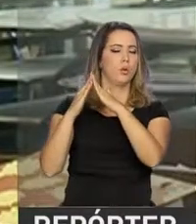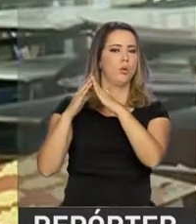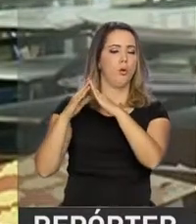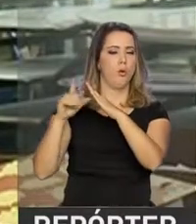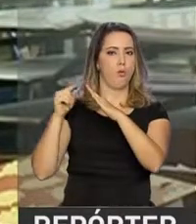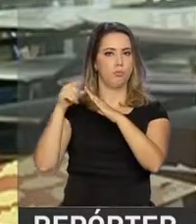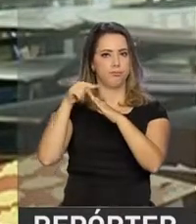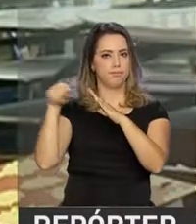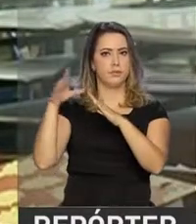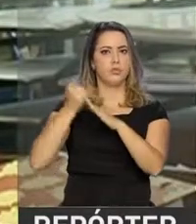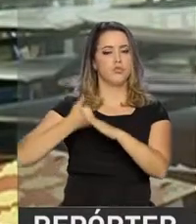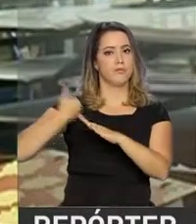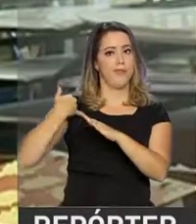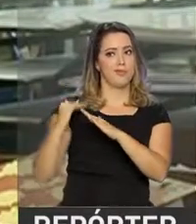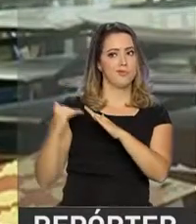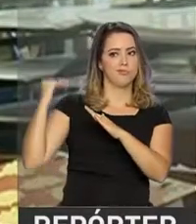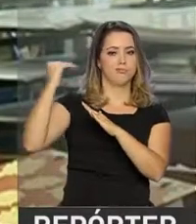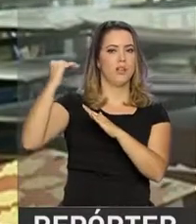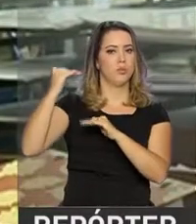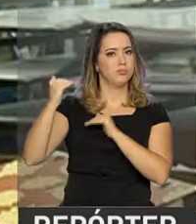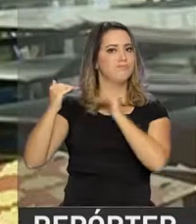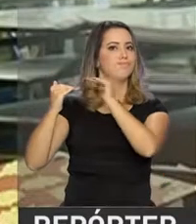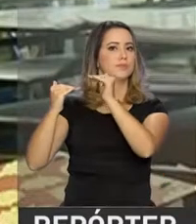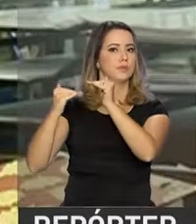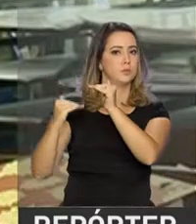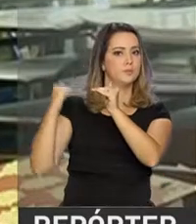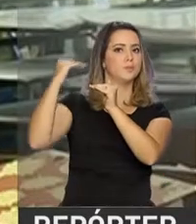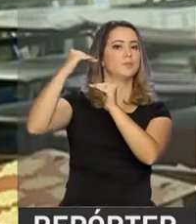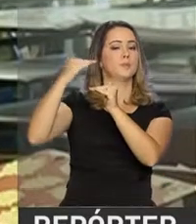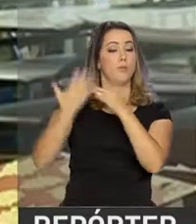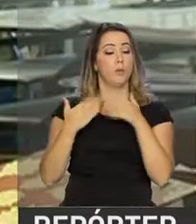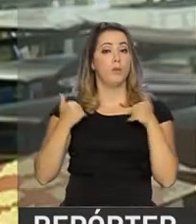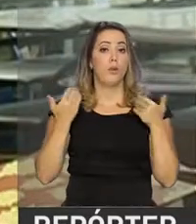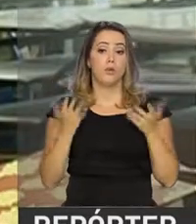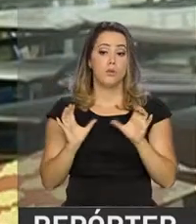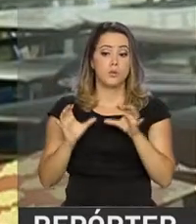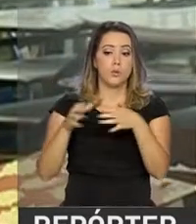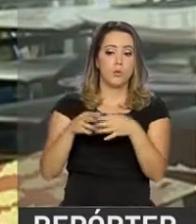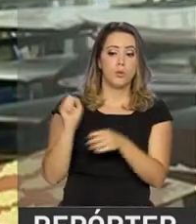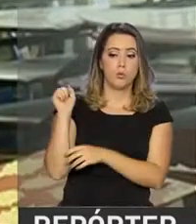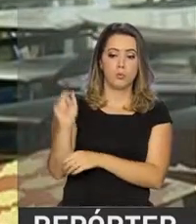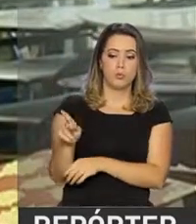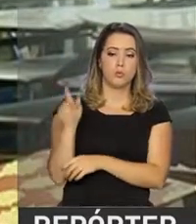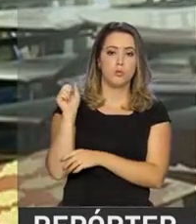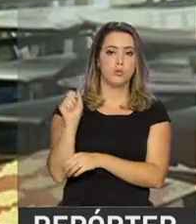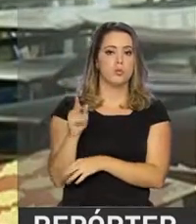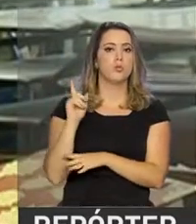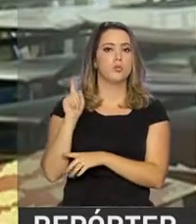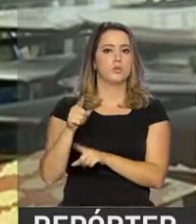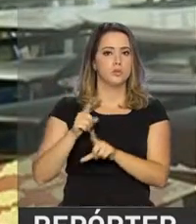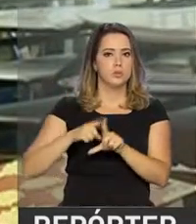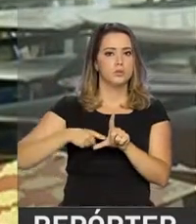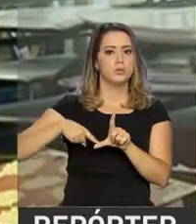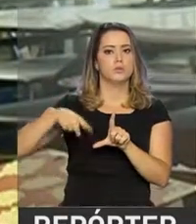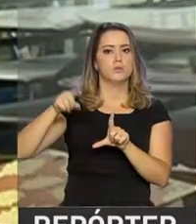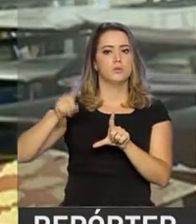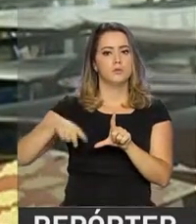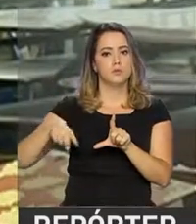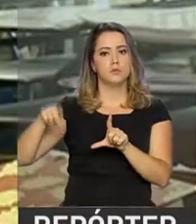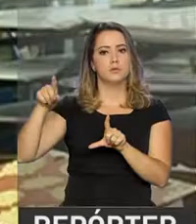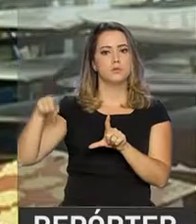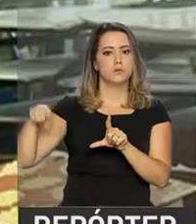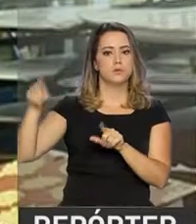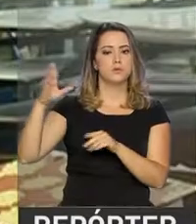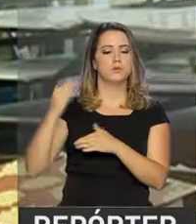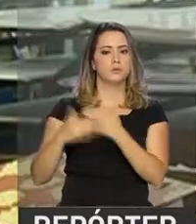maior então essa massa de aposentados a tendência é que ela vá aumentando